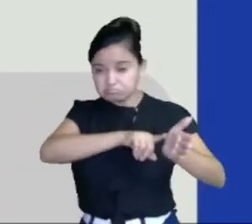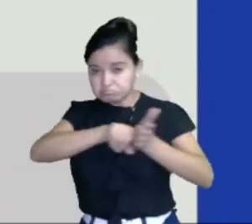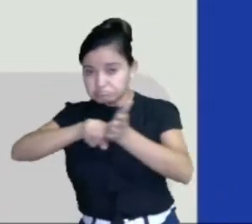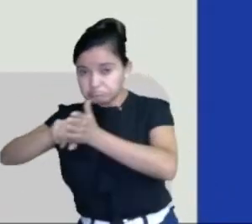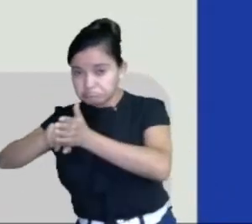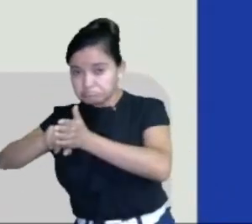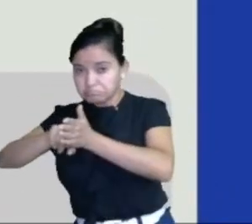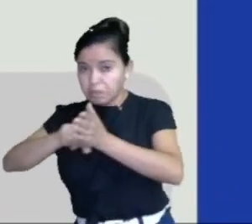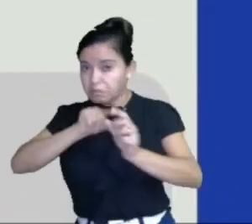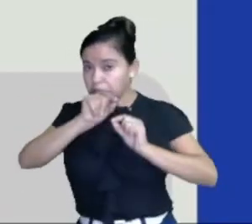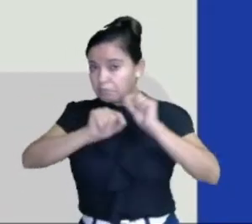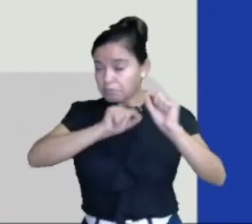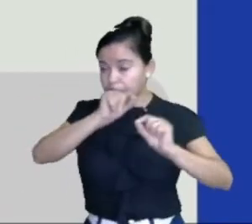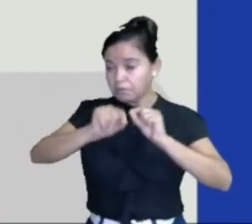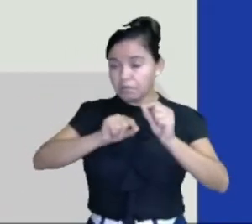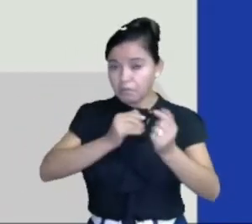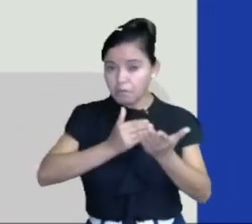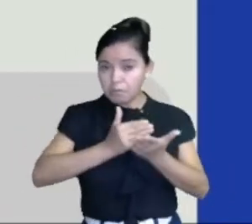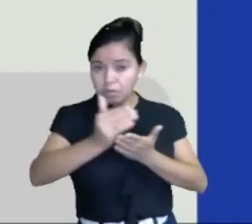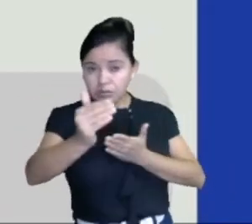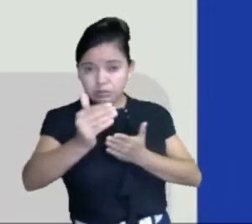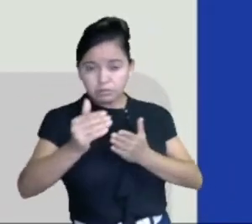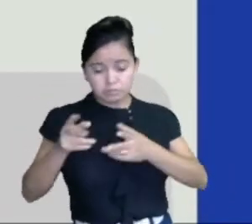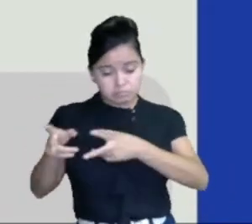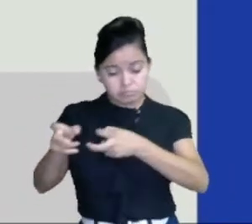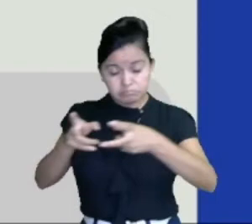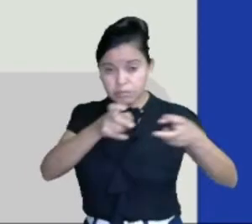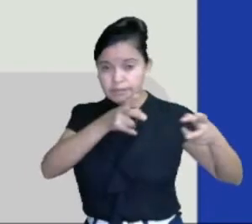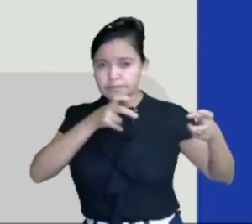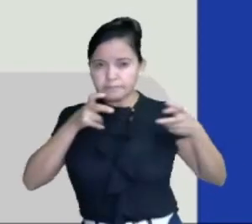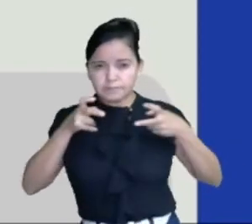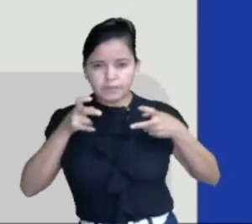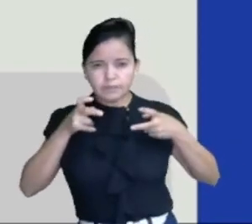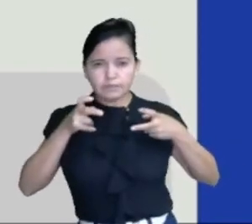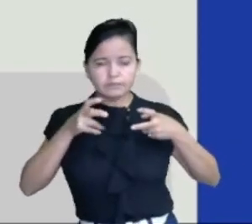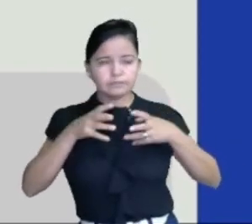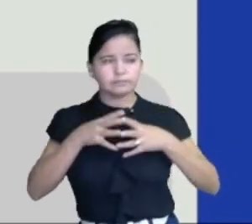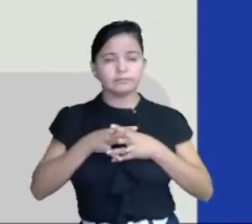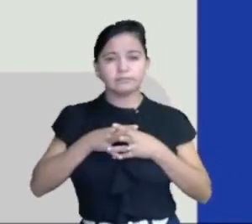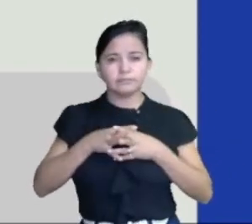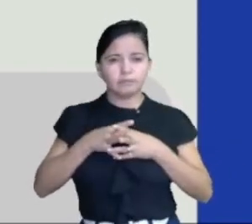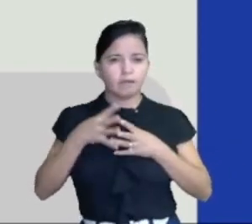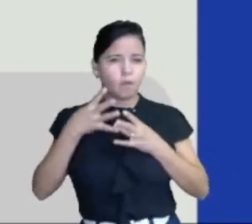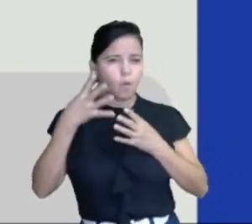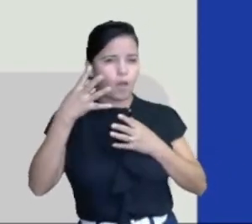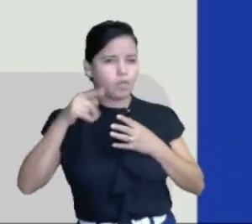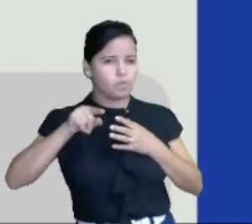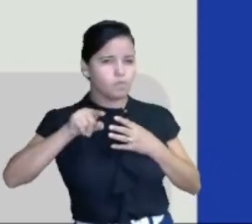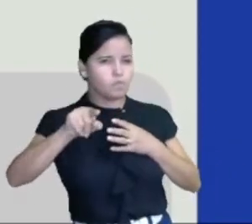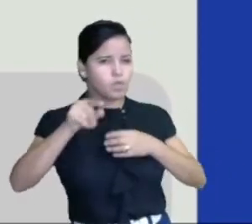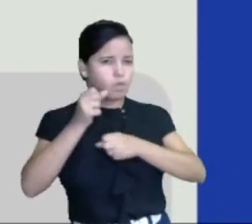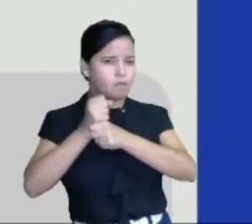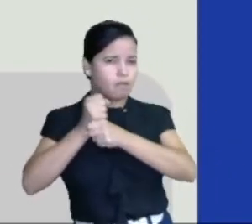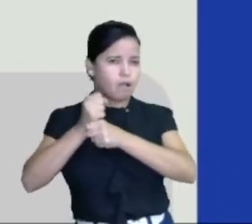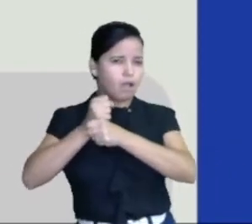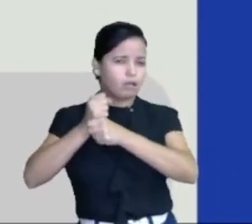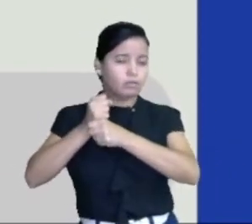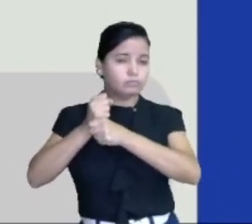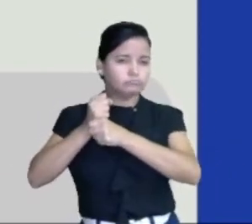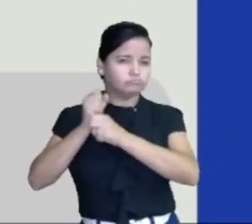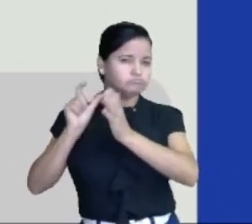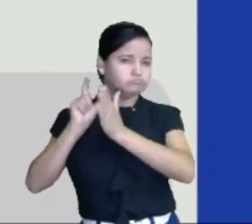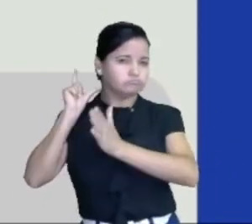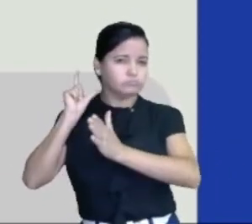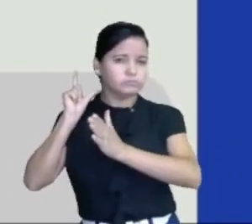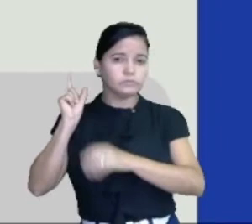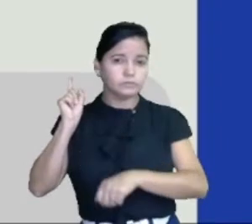início, se a gente for observar, há 4.000 anos antes do tempo presente e